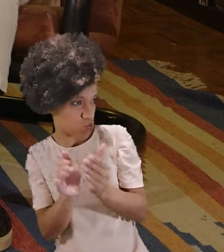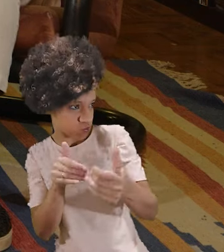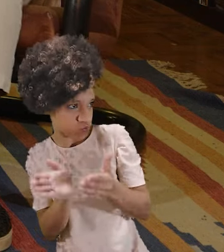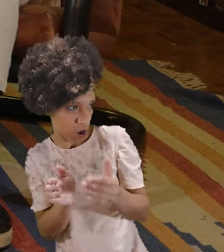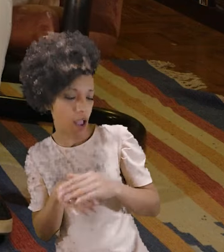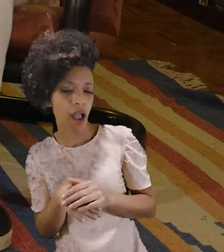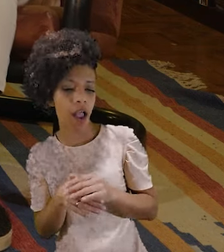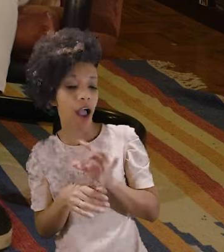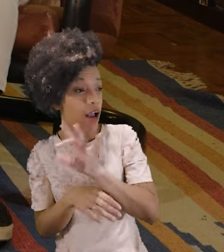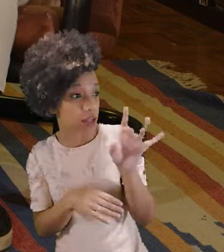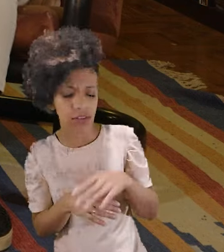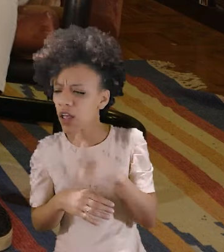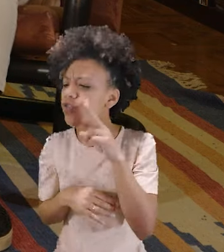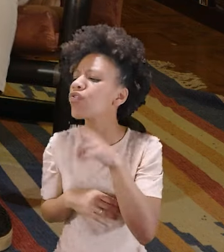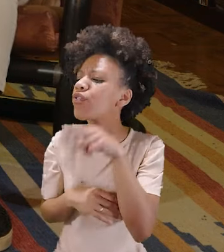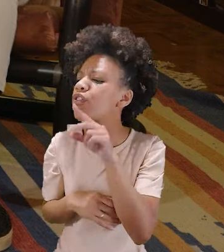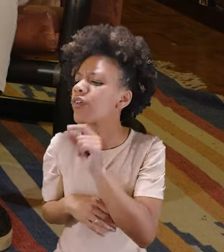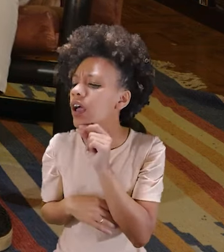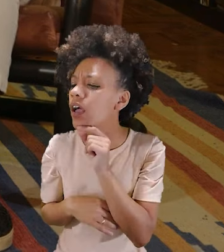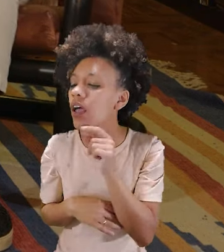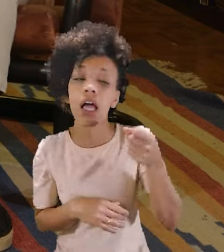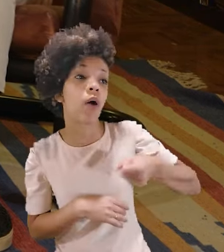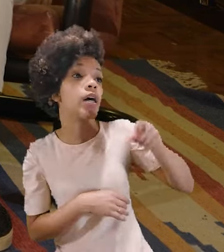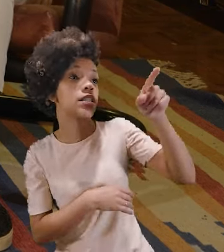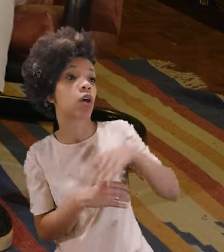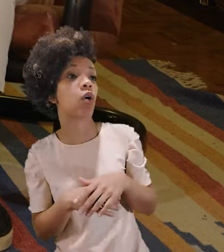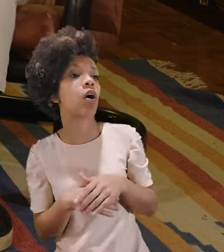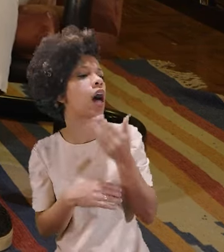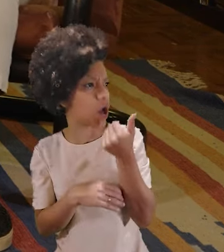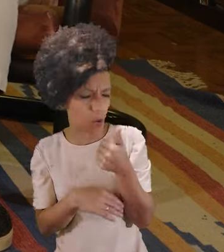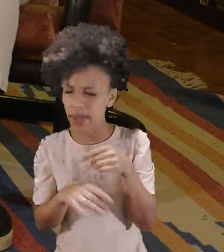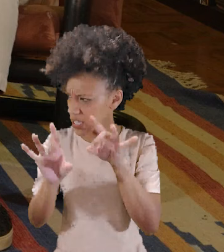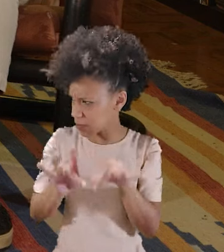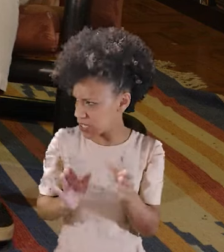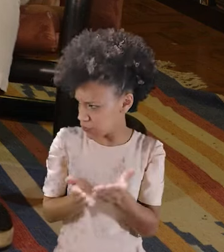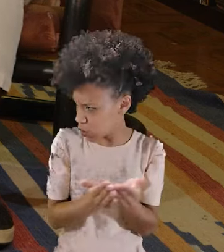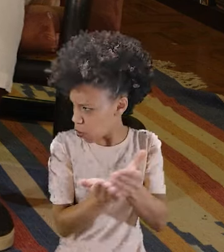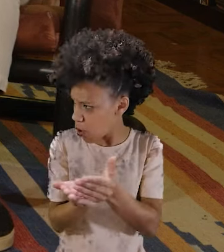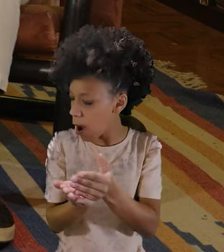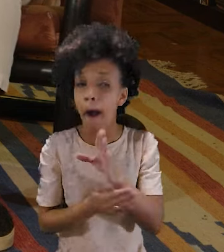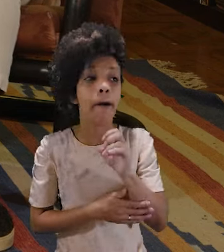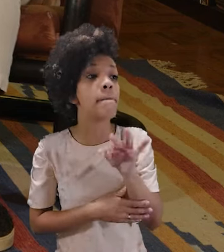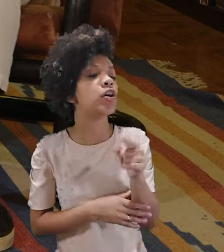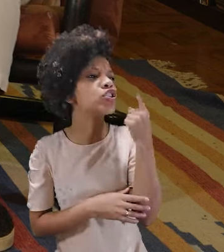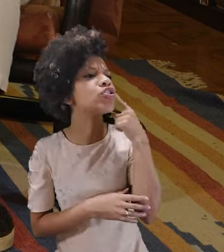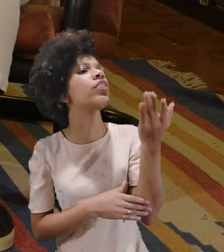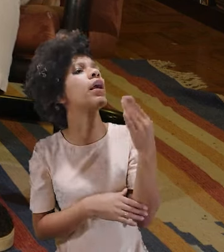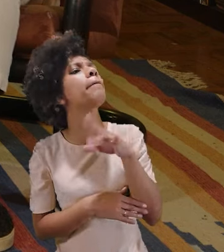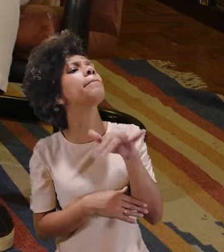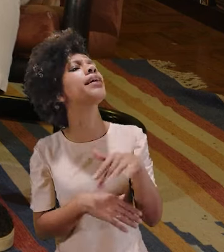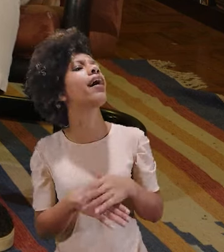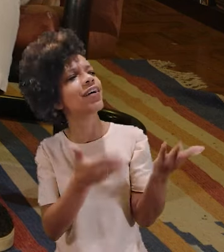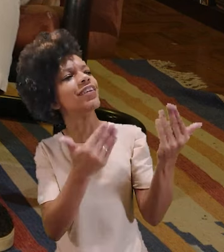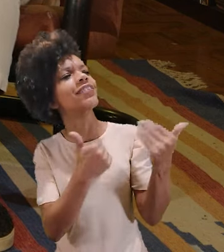uma comidinha cada bote ela tá na sacola Anne Silva é a comida do do navio a comida do bote atrás aí que